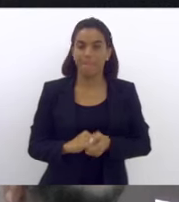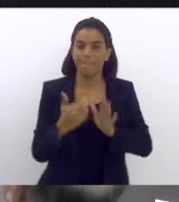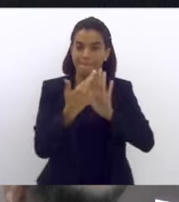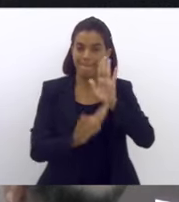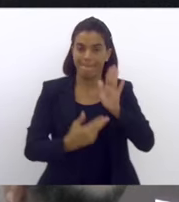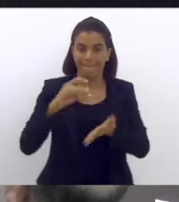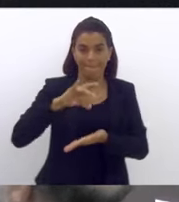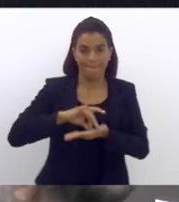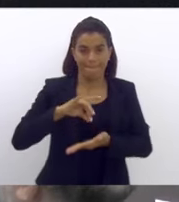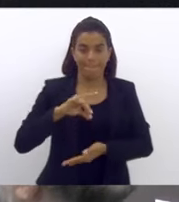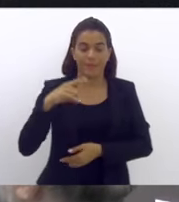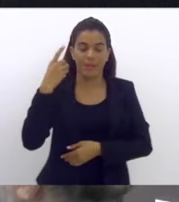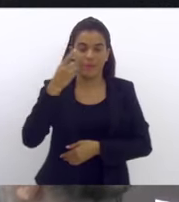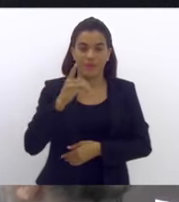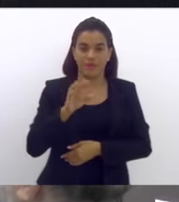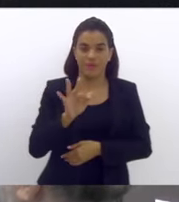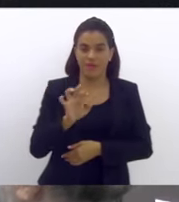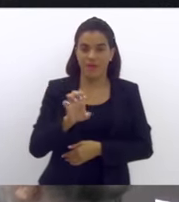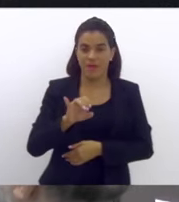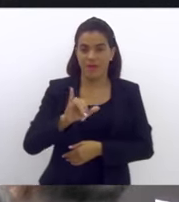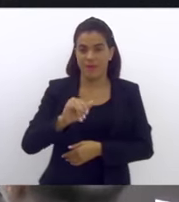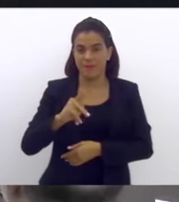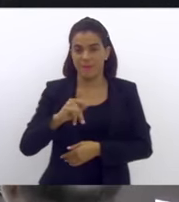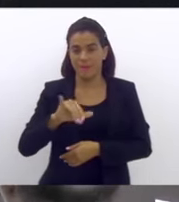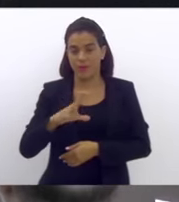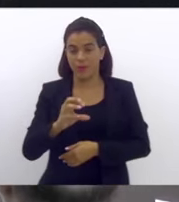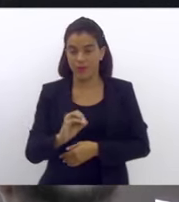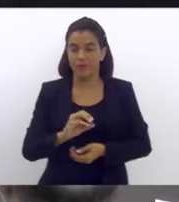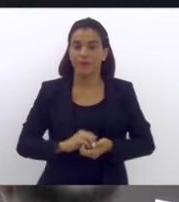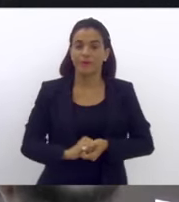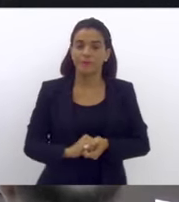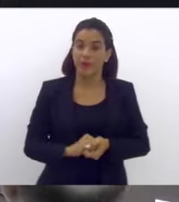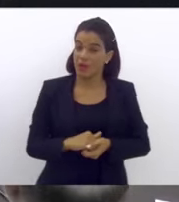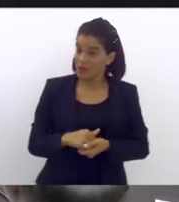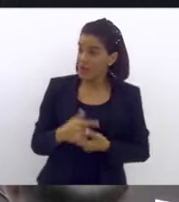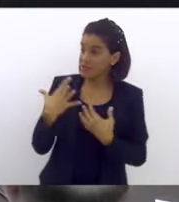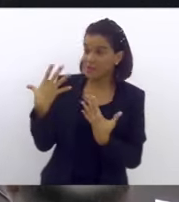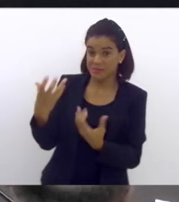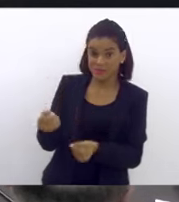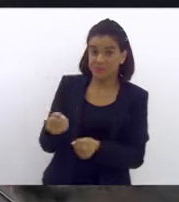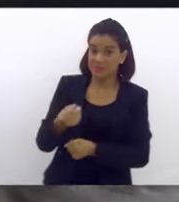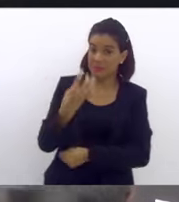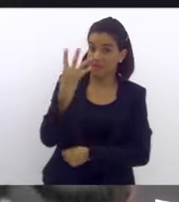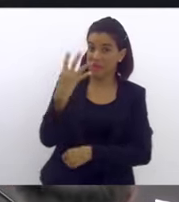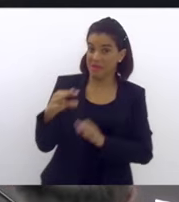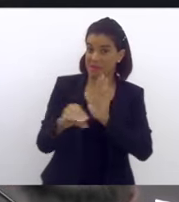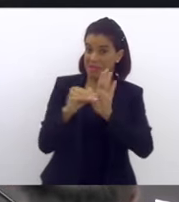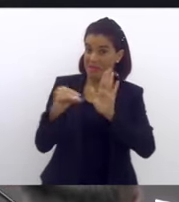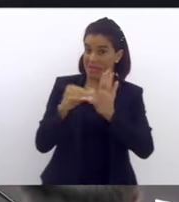original Deputado Felipinho sabe o parecer Presidente acolheu minhas quatro emendas acolheu as